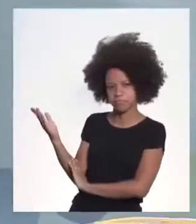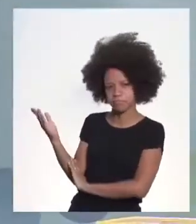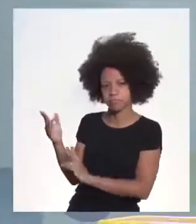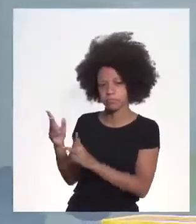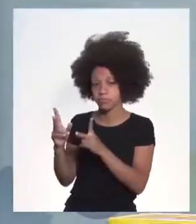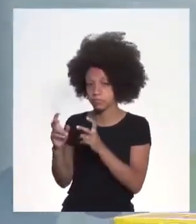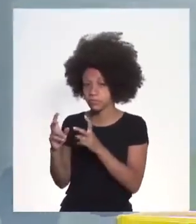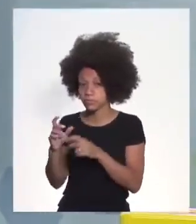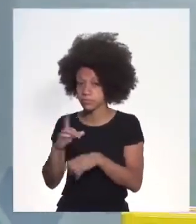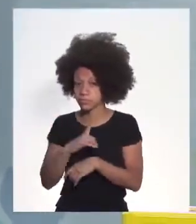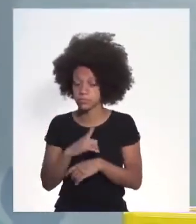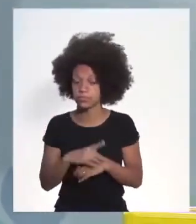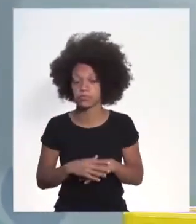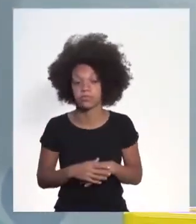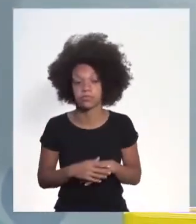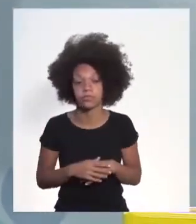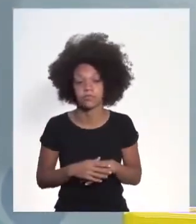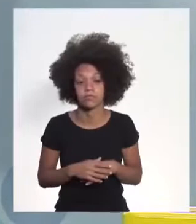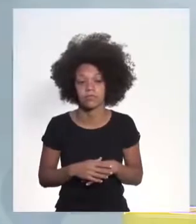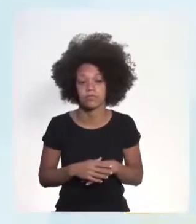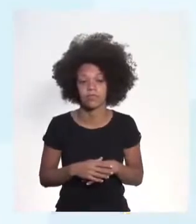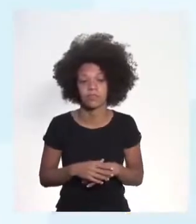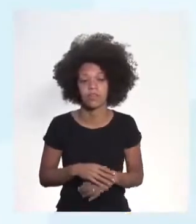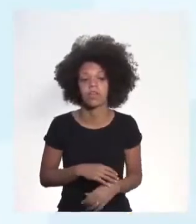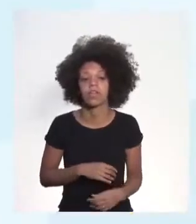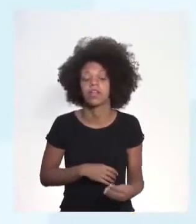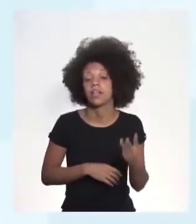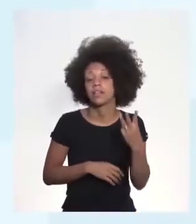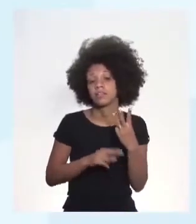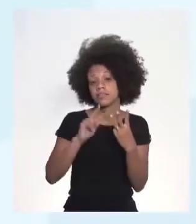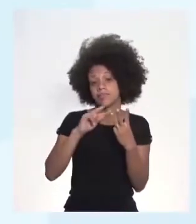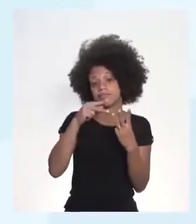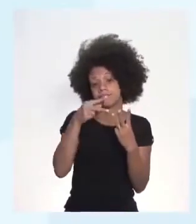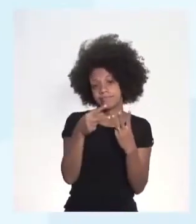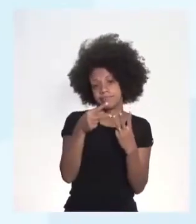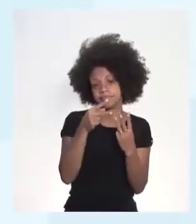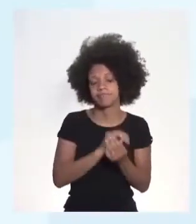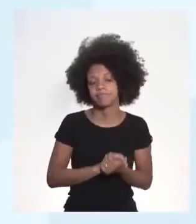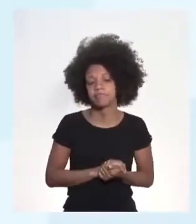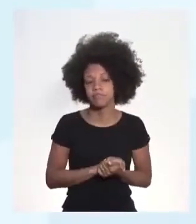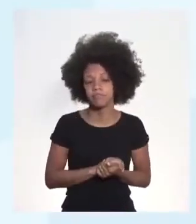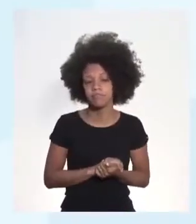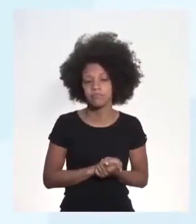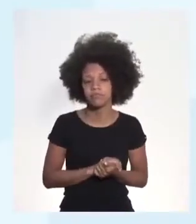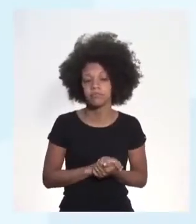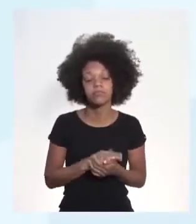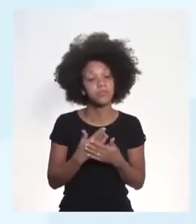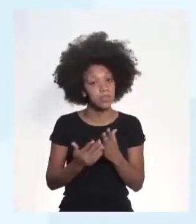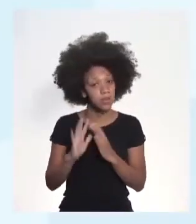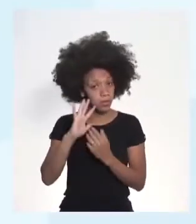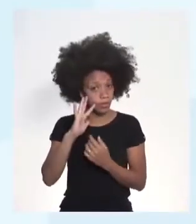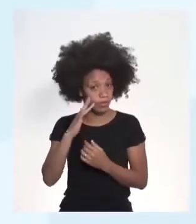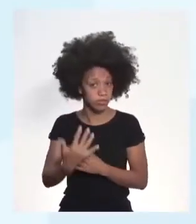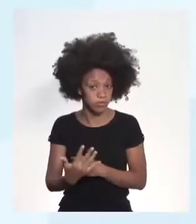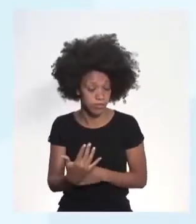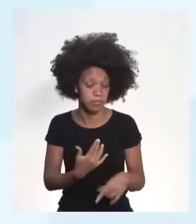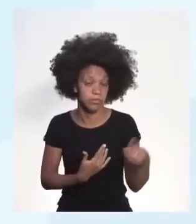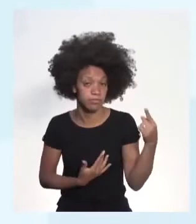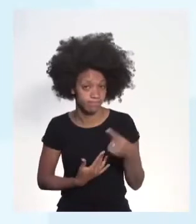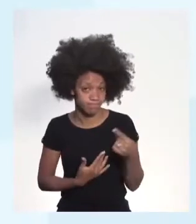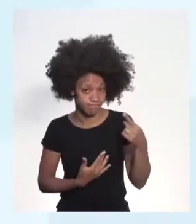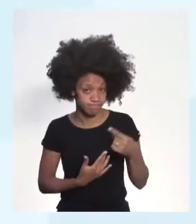perceba que nós temos ó o 3 elevado ao quadrado O que é o que nós resolvemos